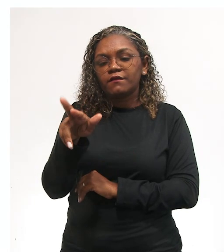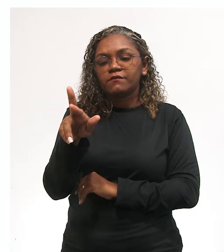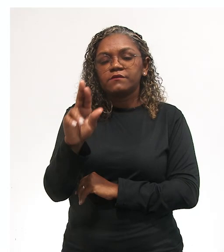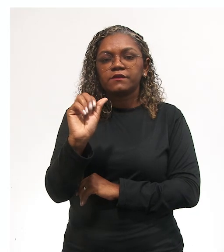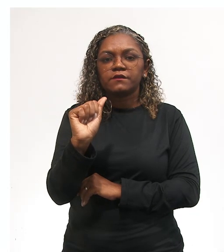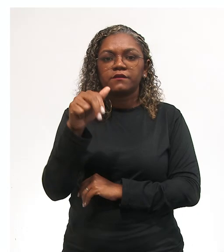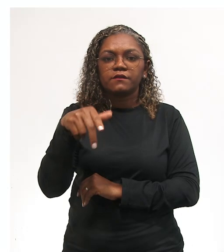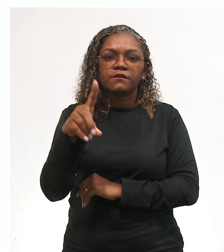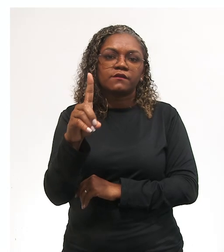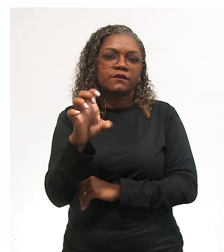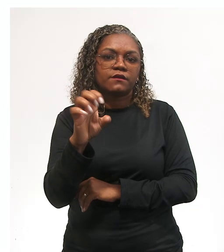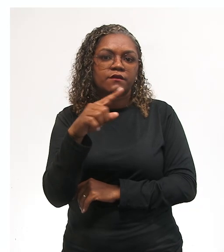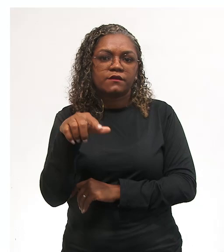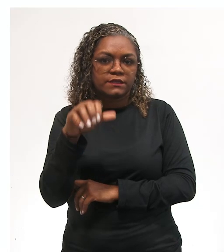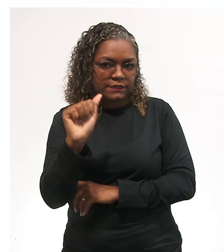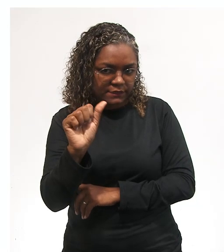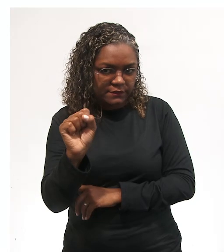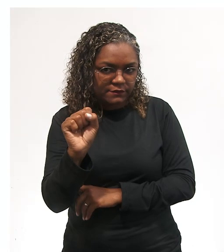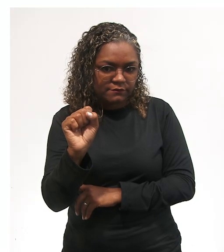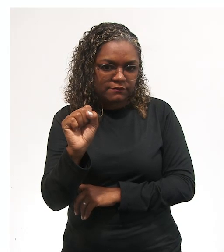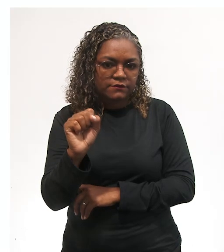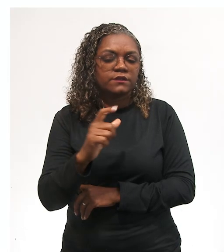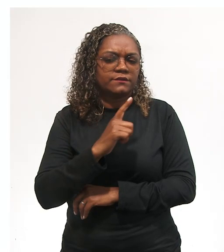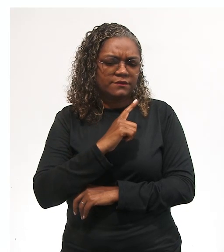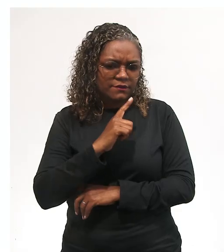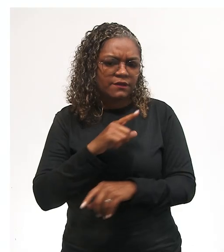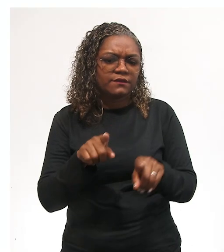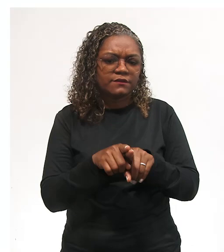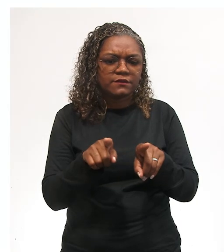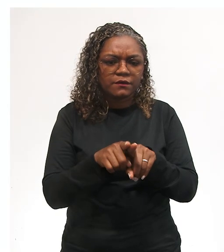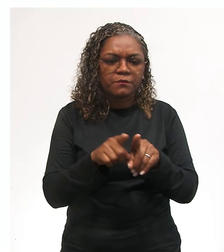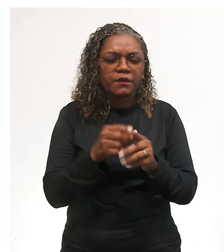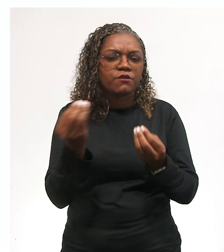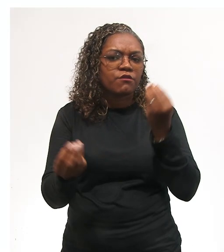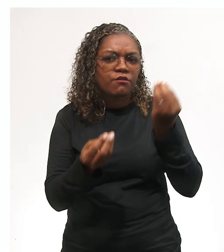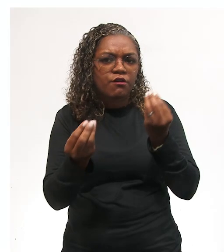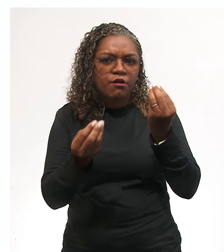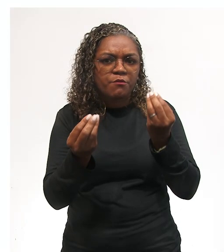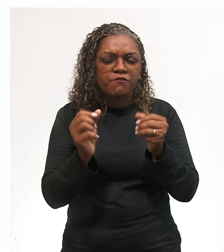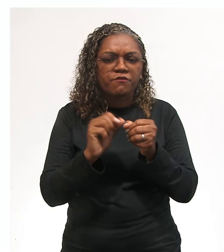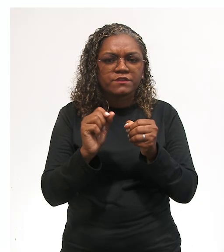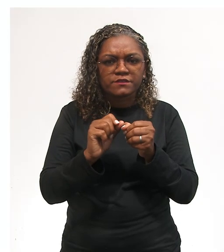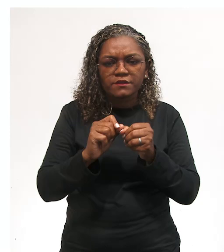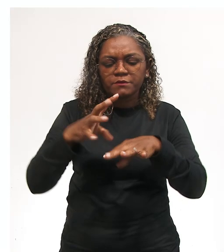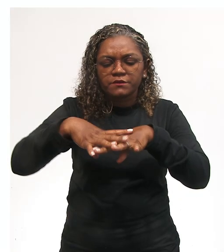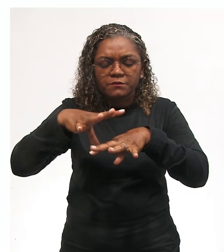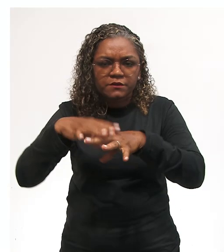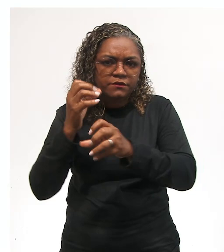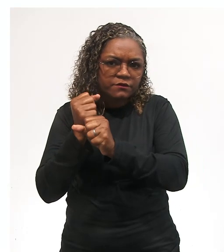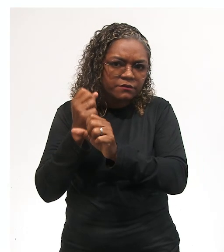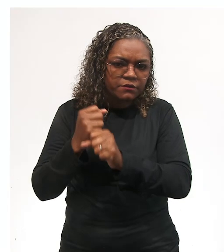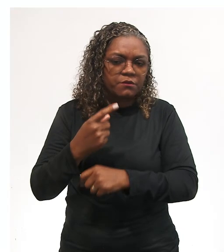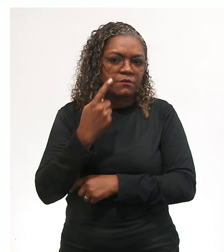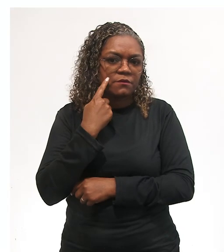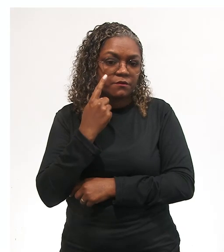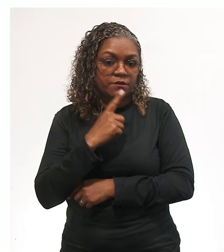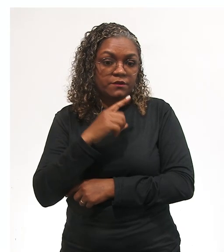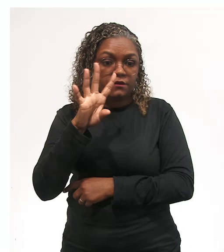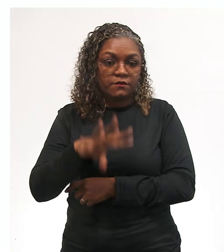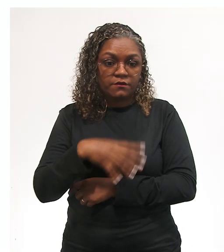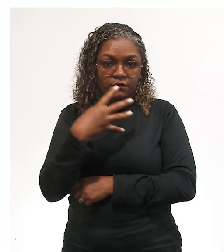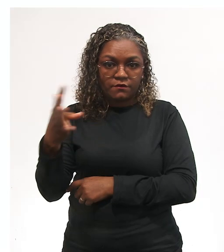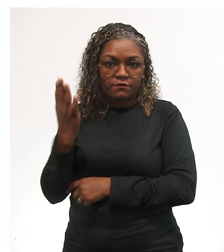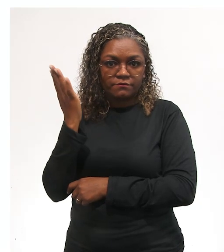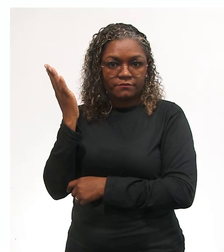E essas grandezas, lógico, têm suas unidades de medida, também os seus símbolos que representam a sua unidade. Como, por exemplo, temos aqui no nosso